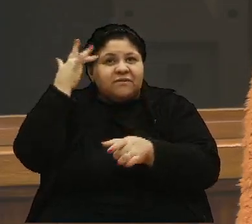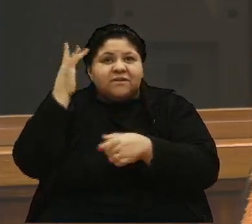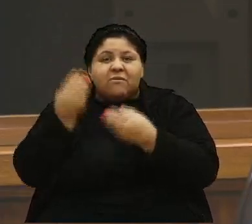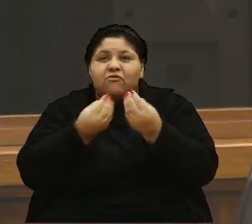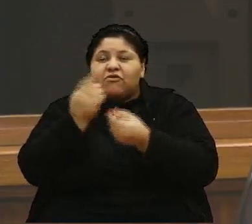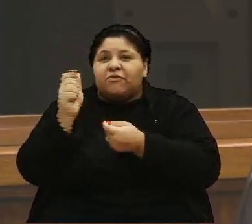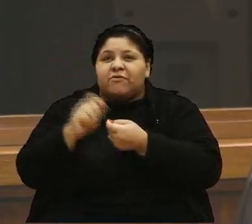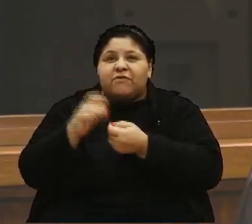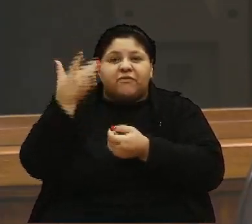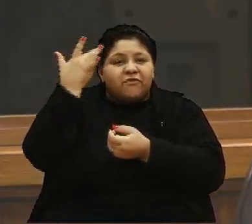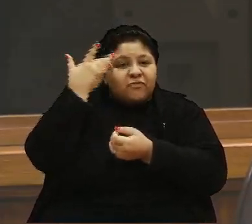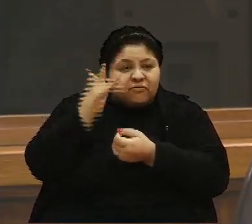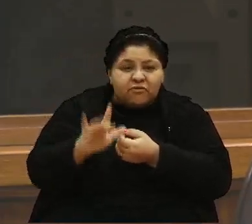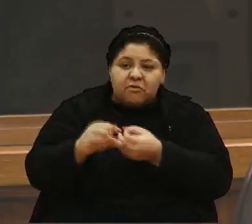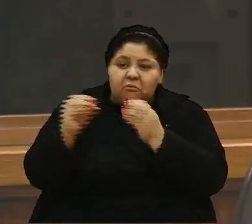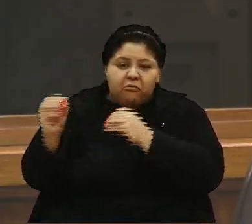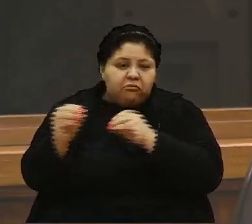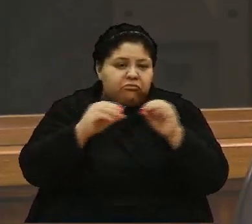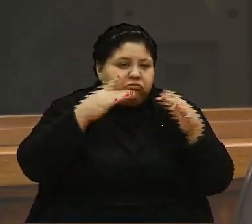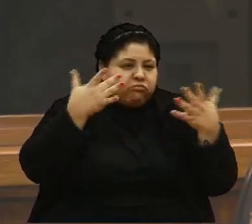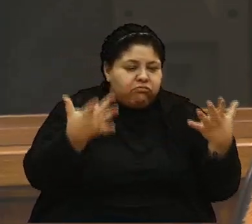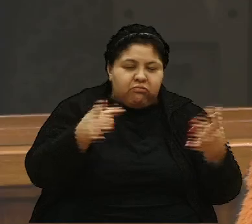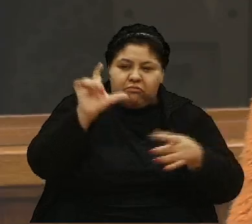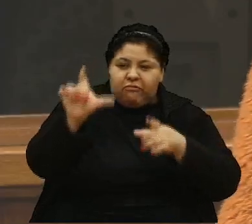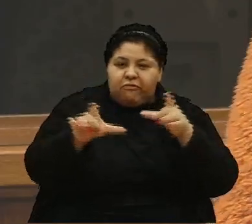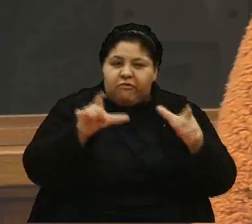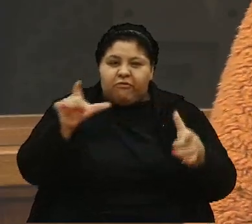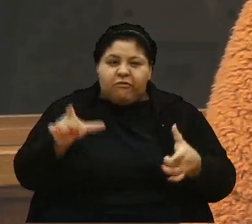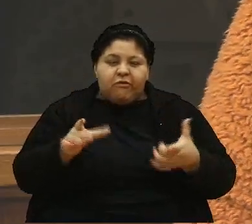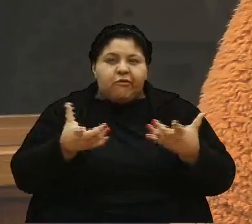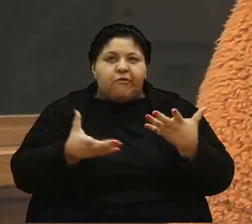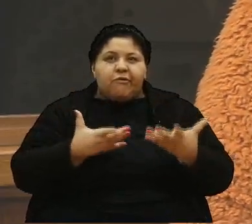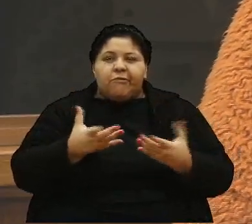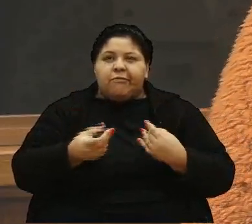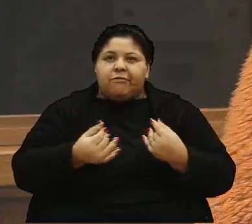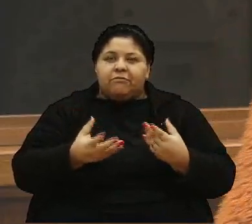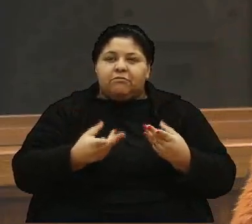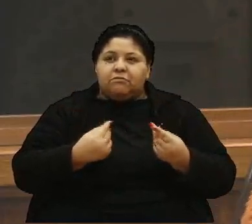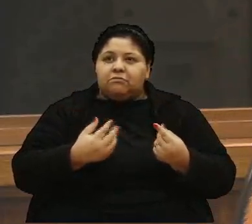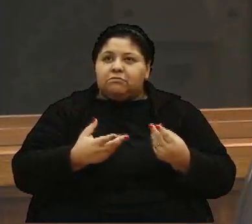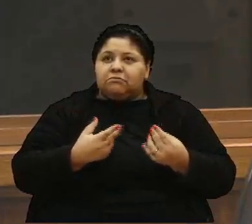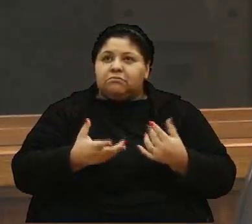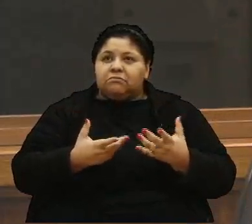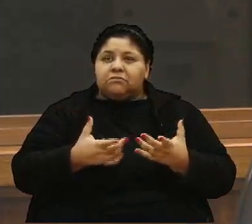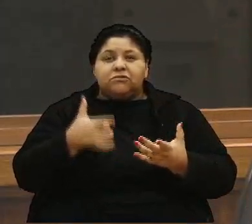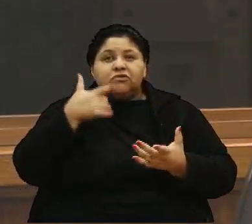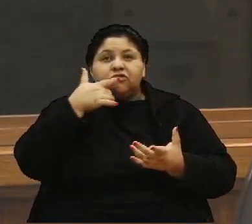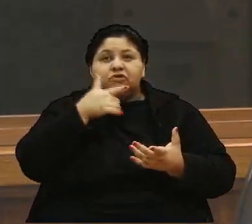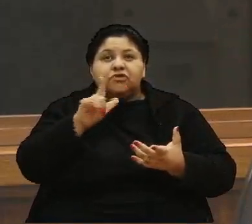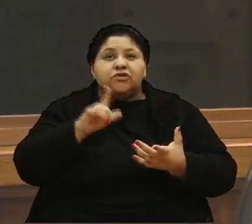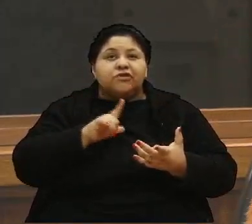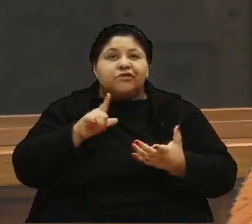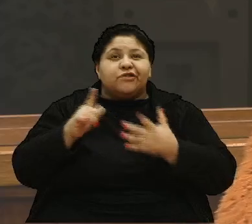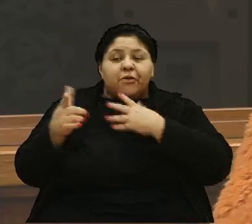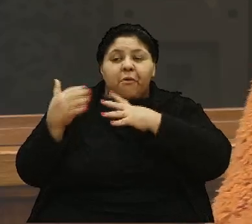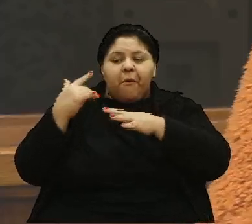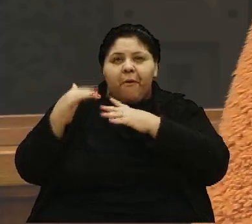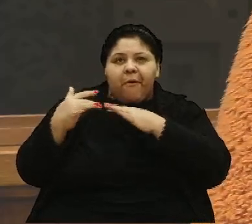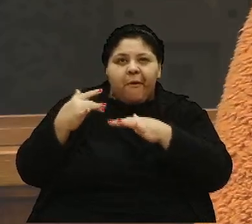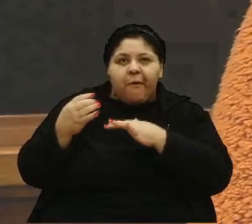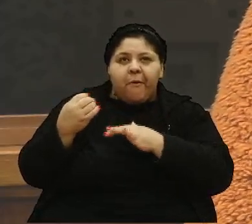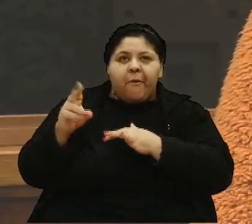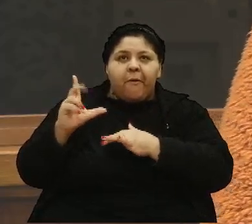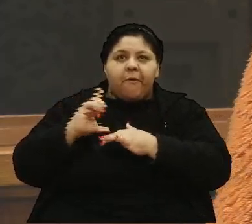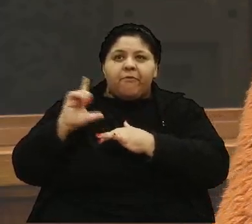fazer, não sabem para onde se dirigir, as pessoas com um pouco mais que conseguem ter maior mobilidade ou ter